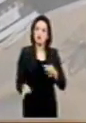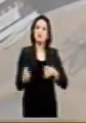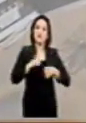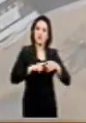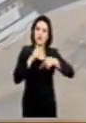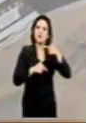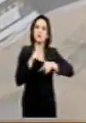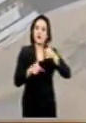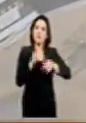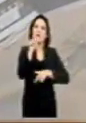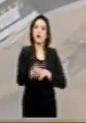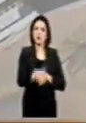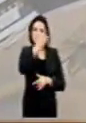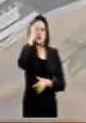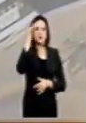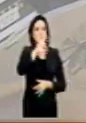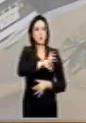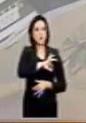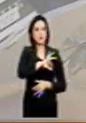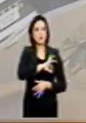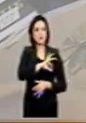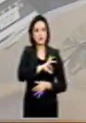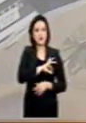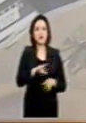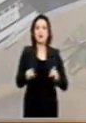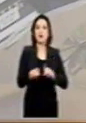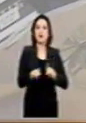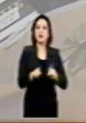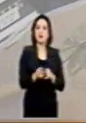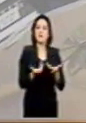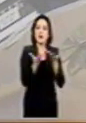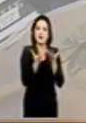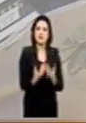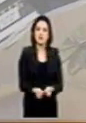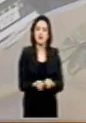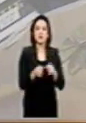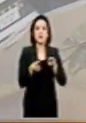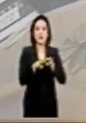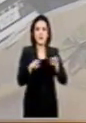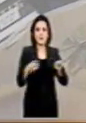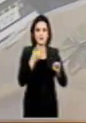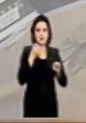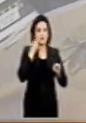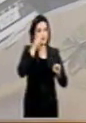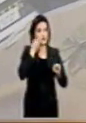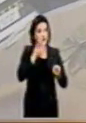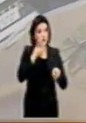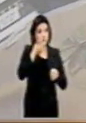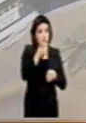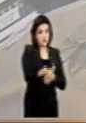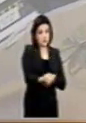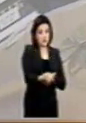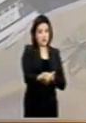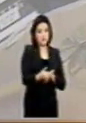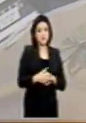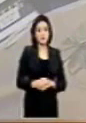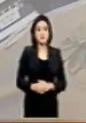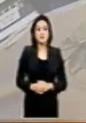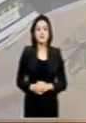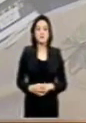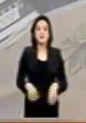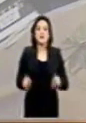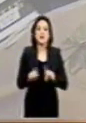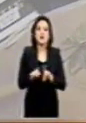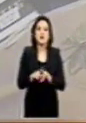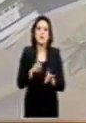da função pública, deferiu o ingresso da mesa do Senado nesse processo a título de assistente e